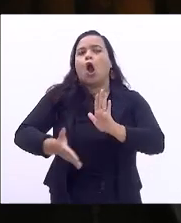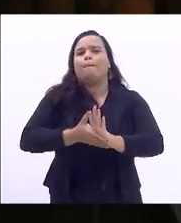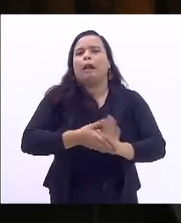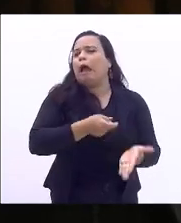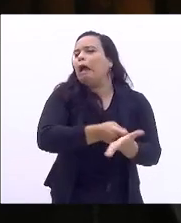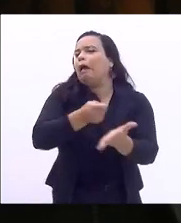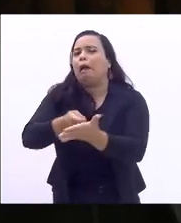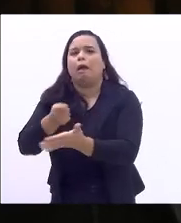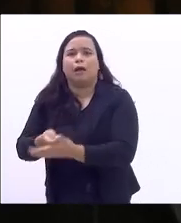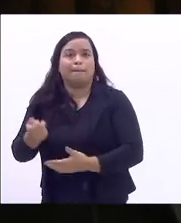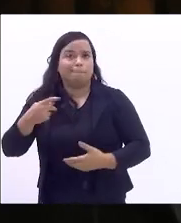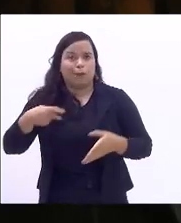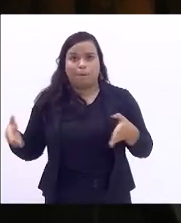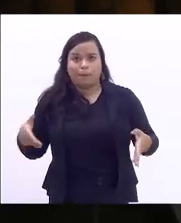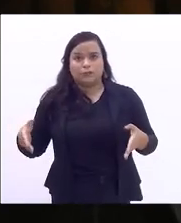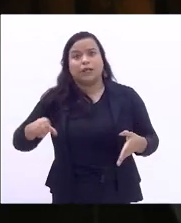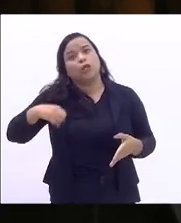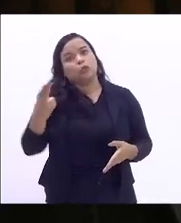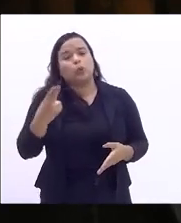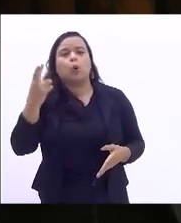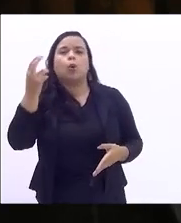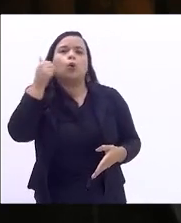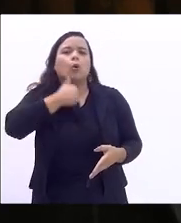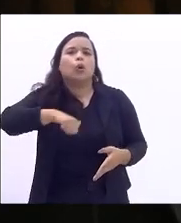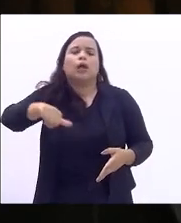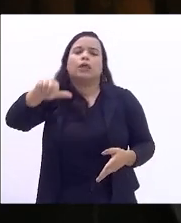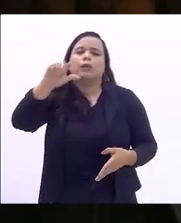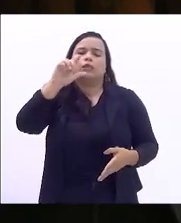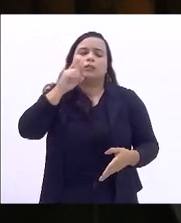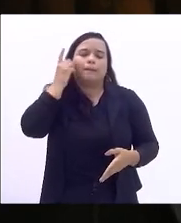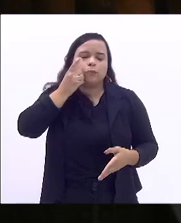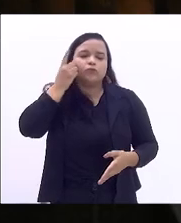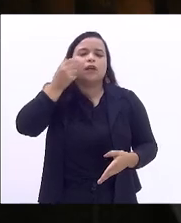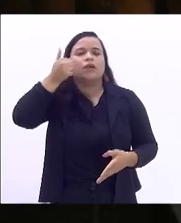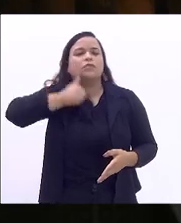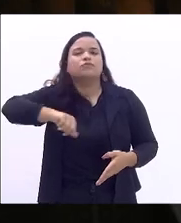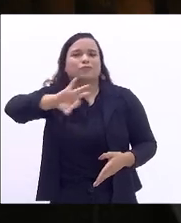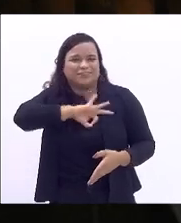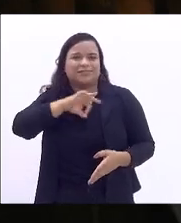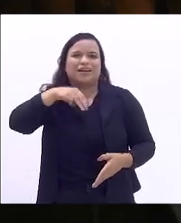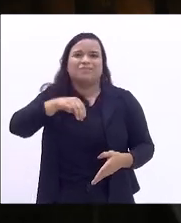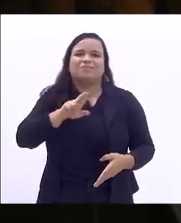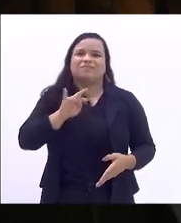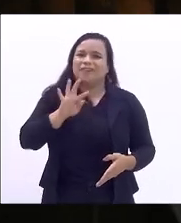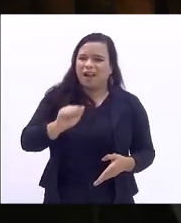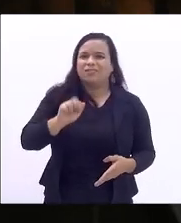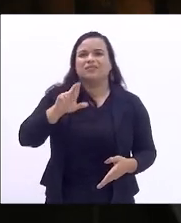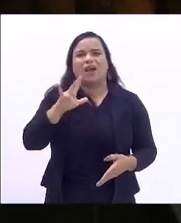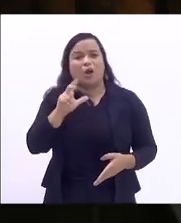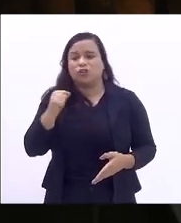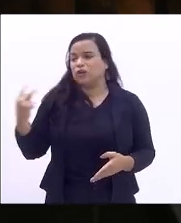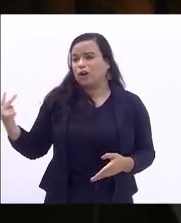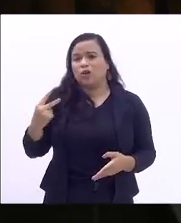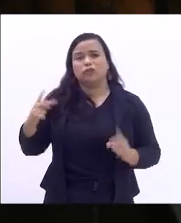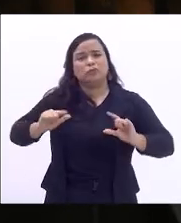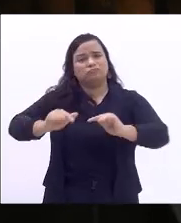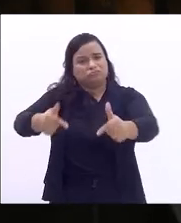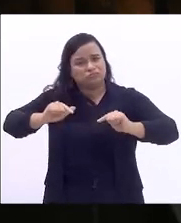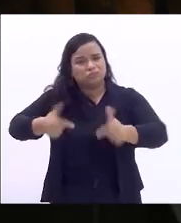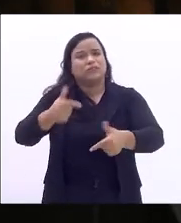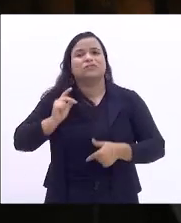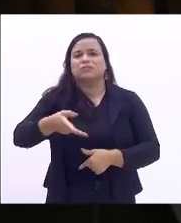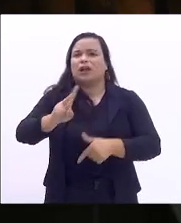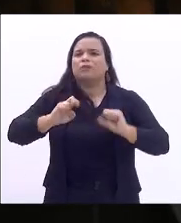tanto ao meu mandato contra o mandato da deputada Martha Rocha repito profundamente atuantes no sentido de